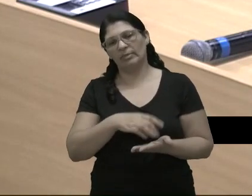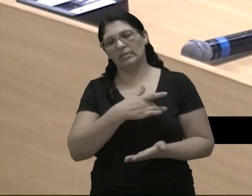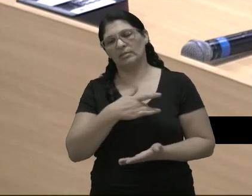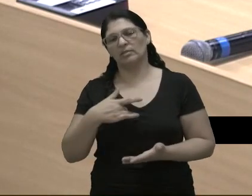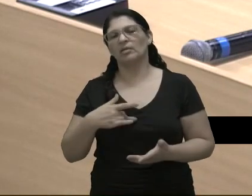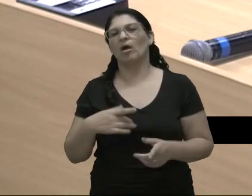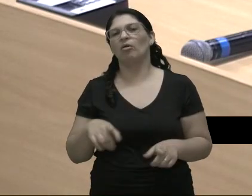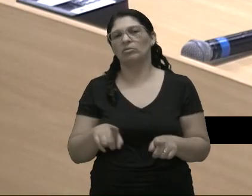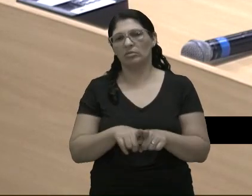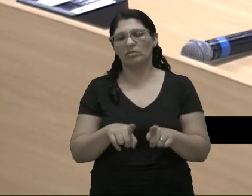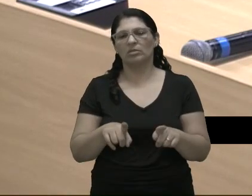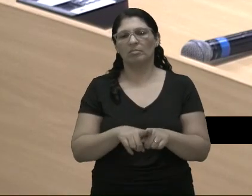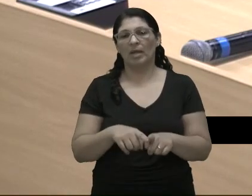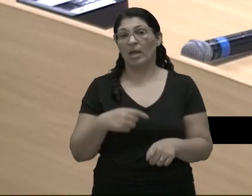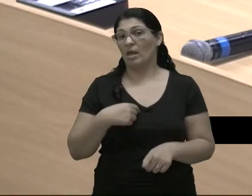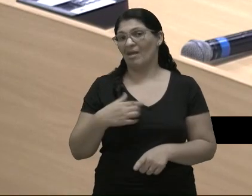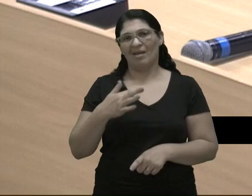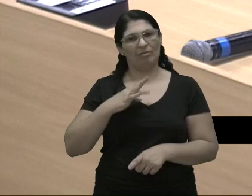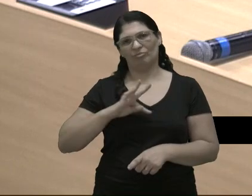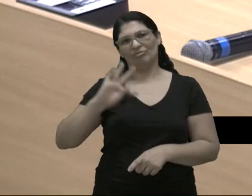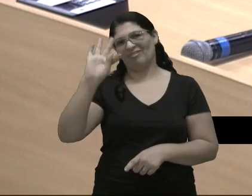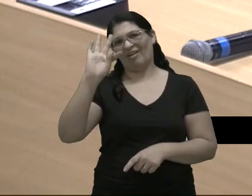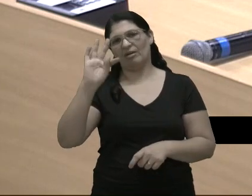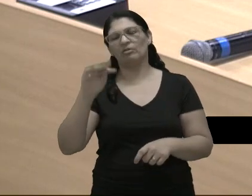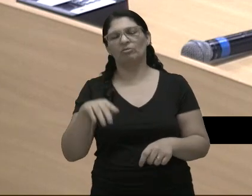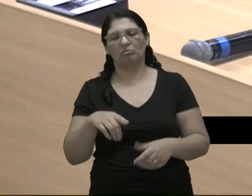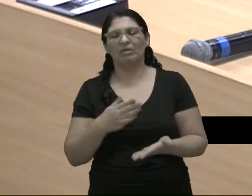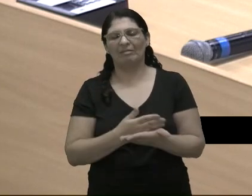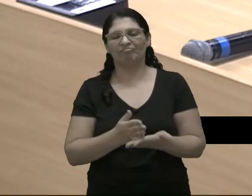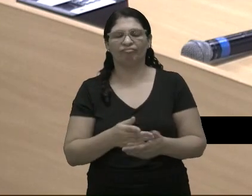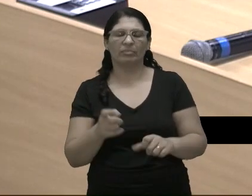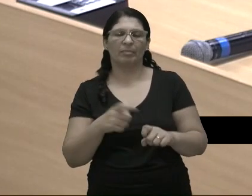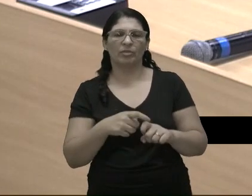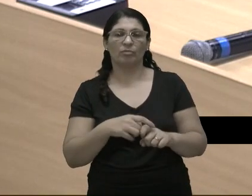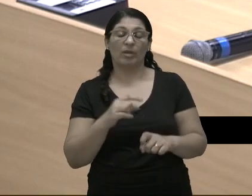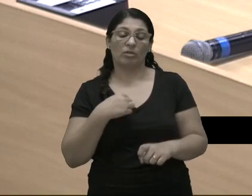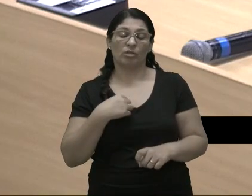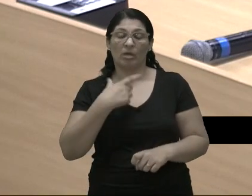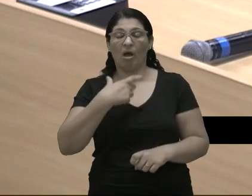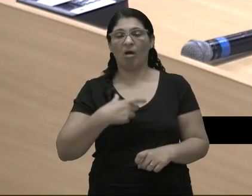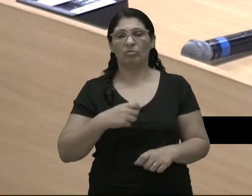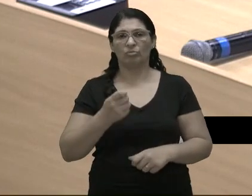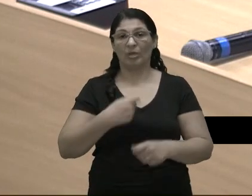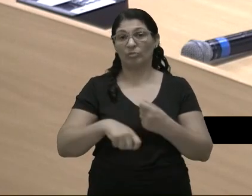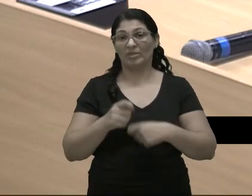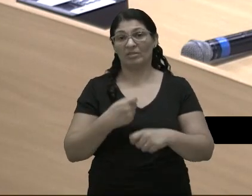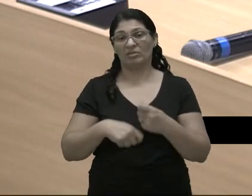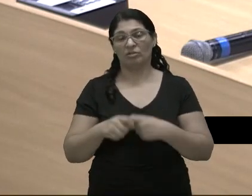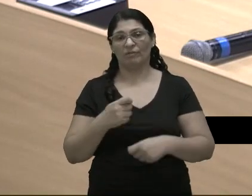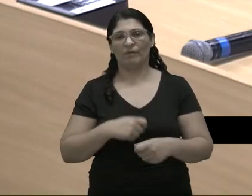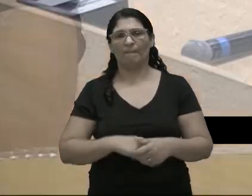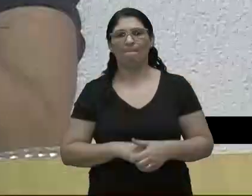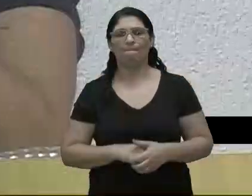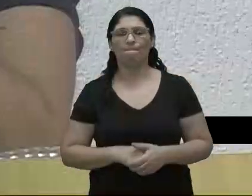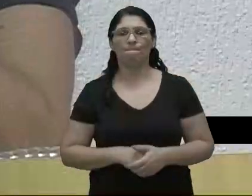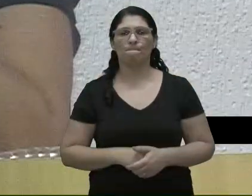da área médica, eu não sou técnico da parte médica, eu atuo na área administrativa, senhor vereador.